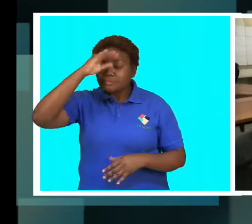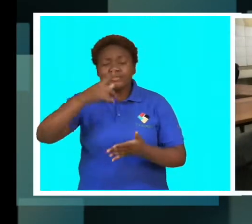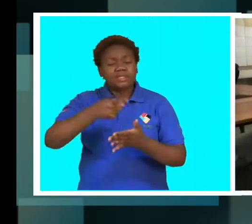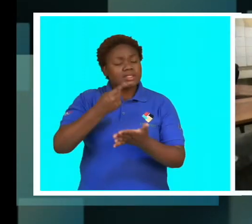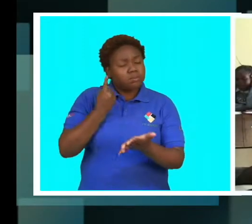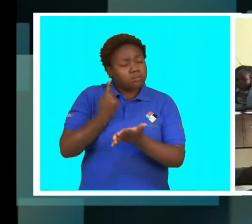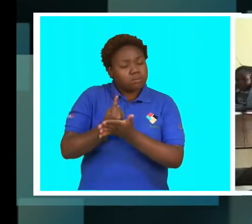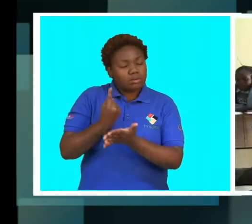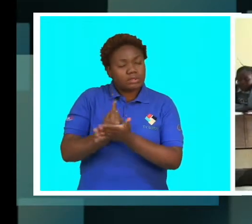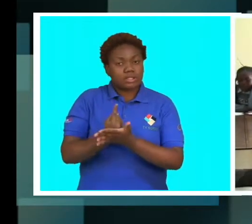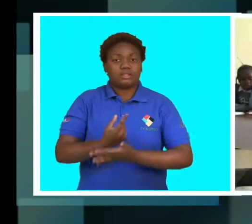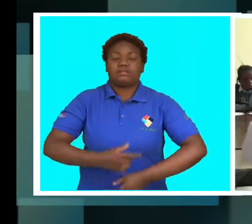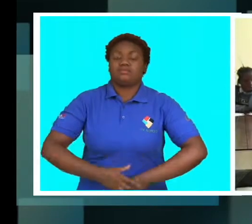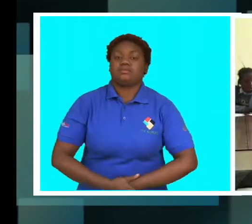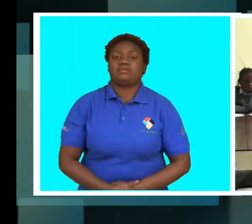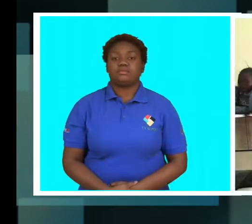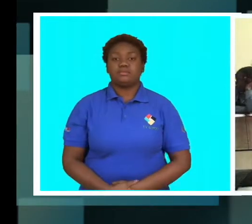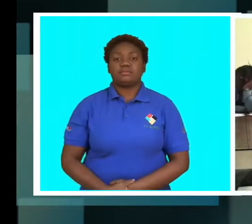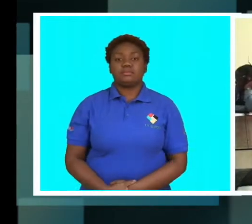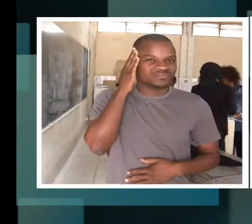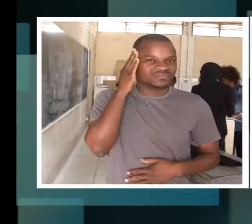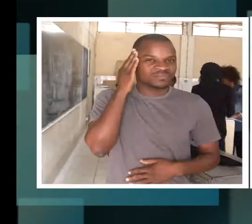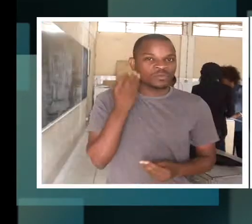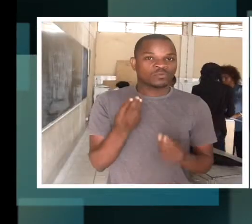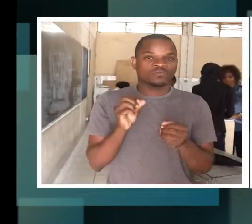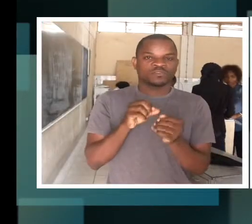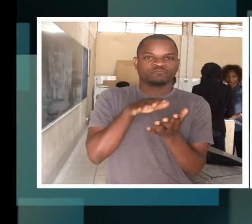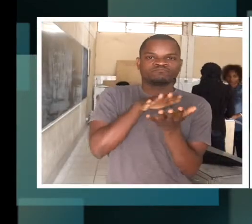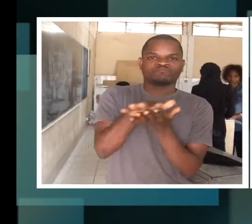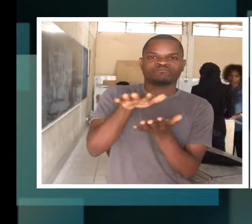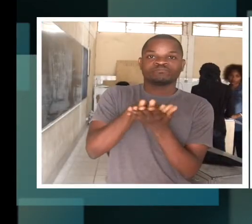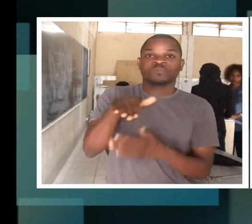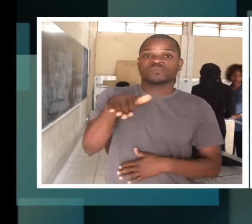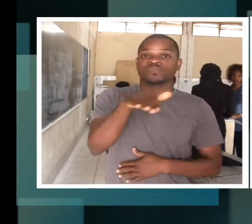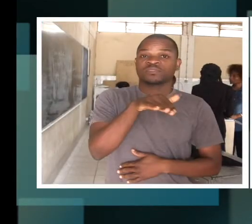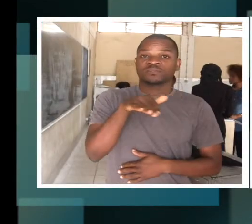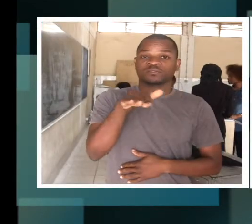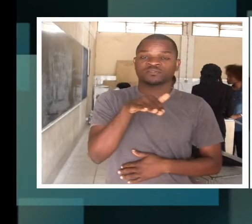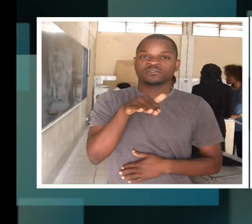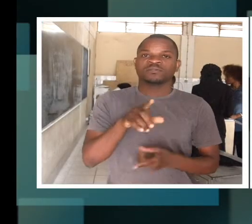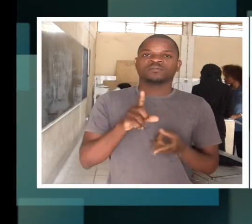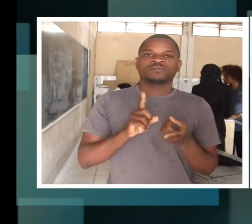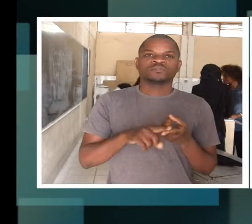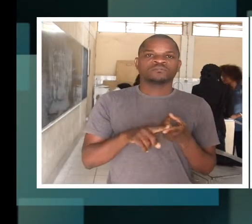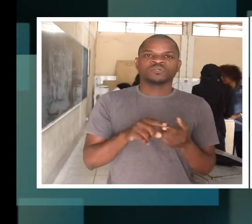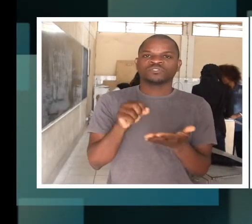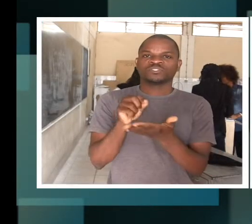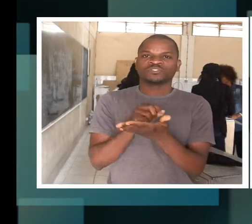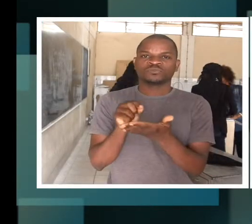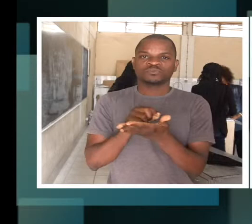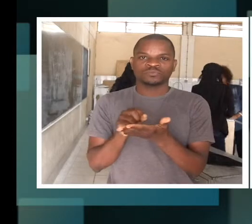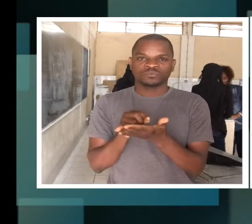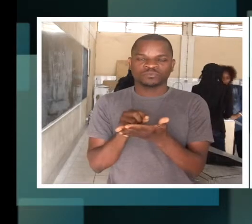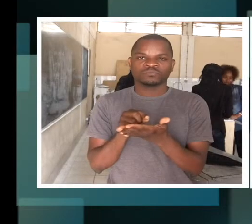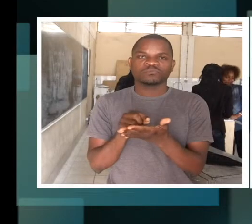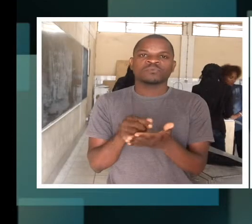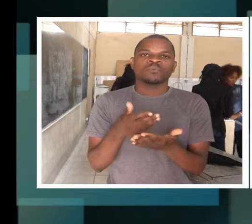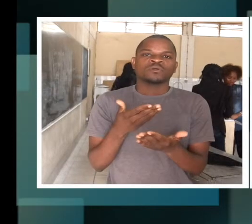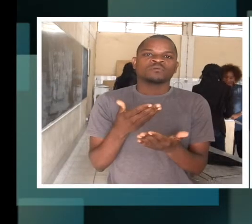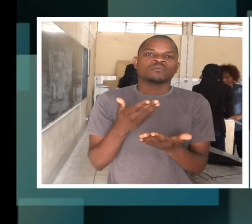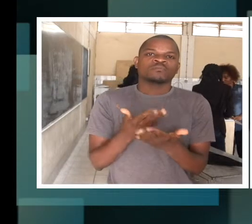sociedade na luta contra este mal. Nós procuramos sensibilizar a nível da comunidade, a nível das